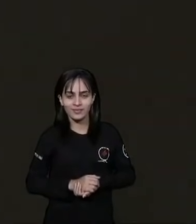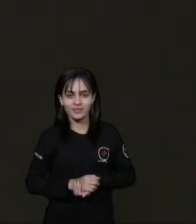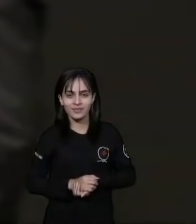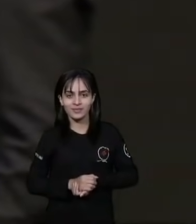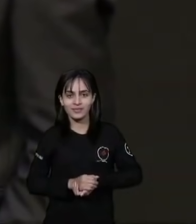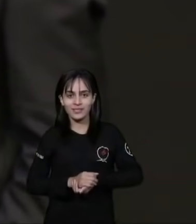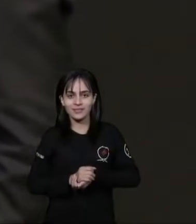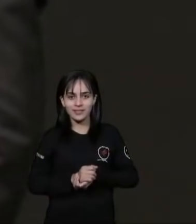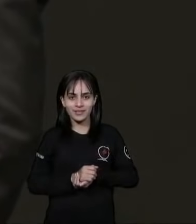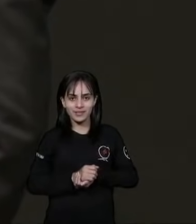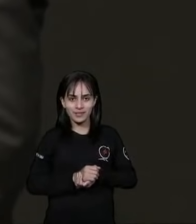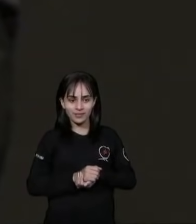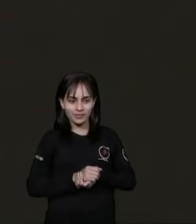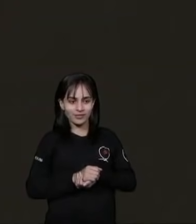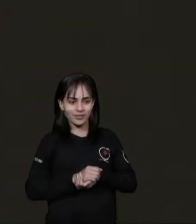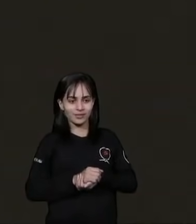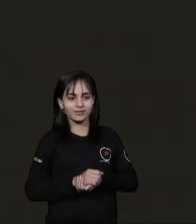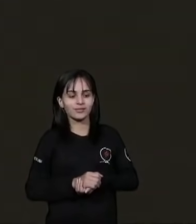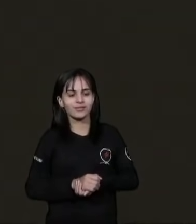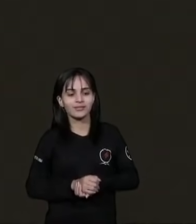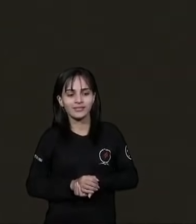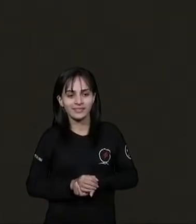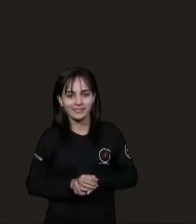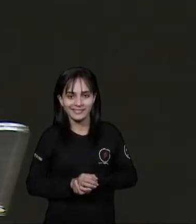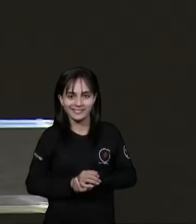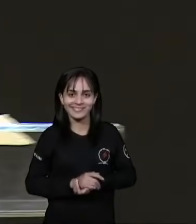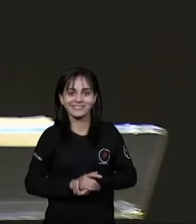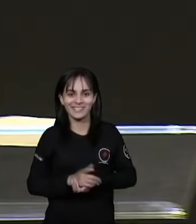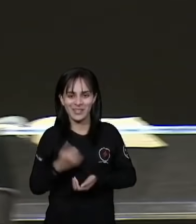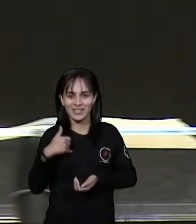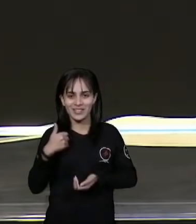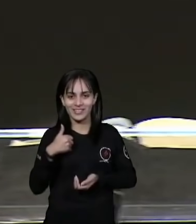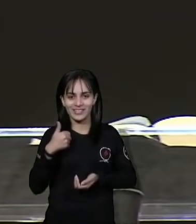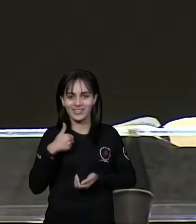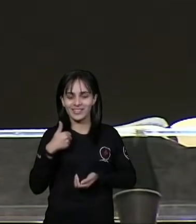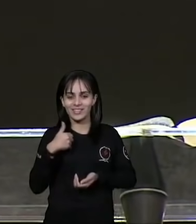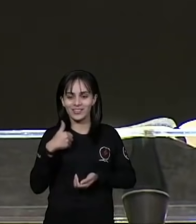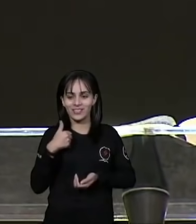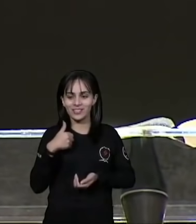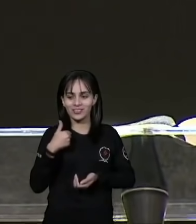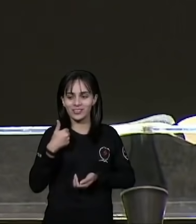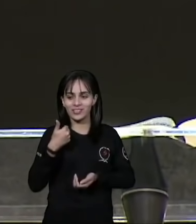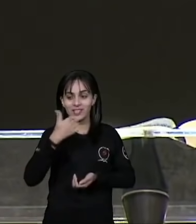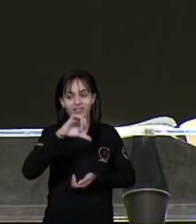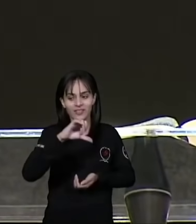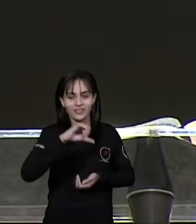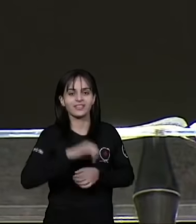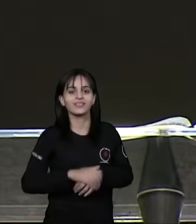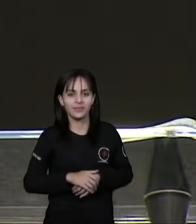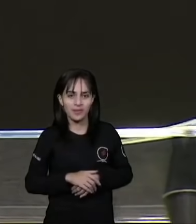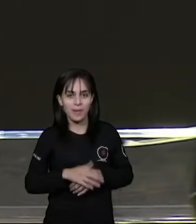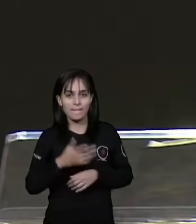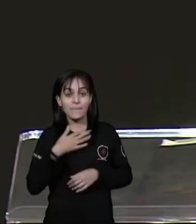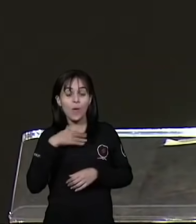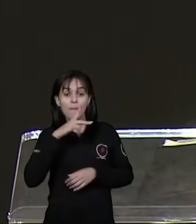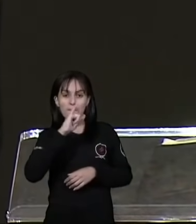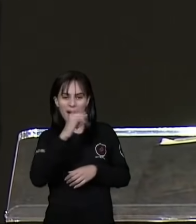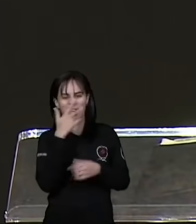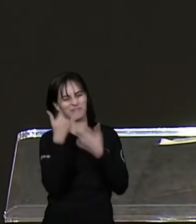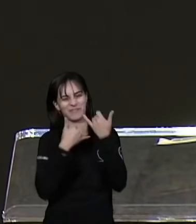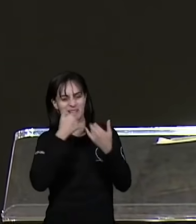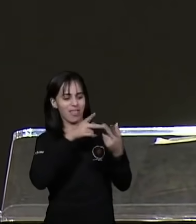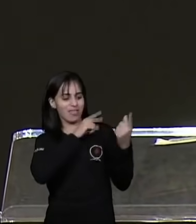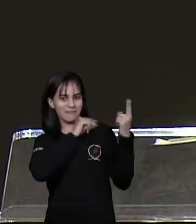quando eu tinha 19 anos de idade o meu pai como eu brinco meu para medalhão General